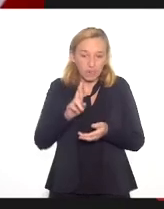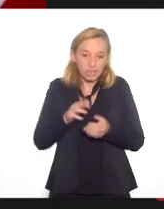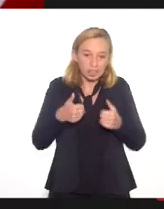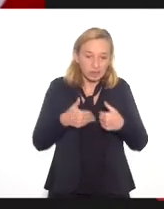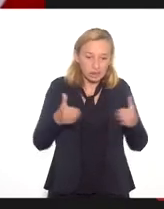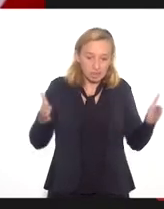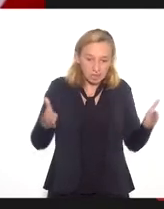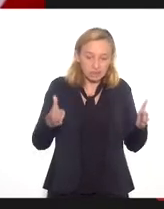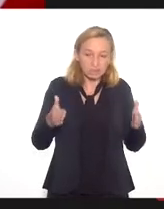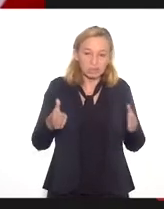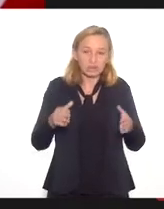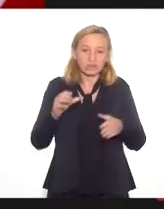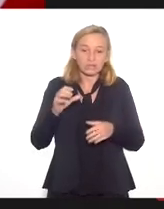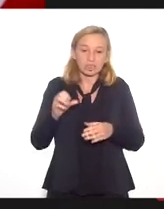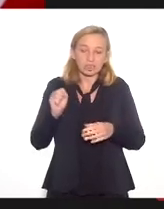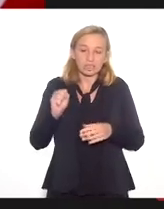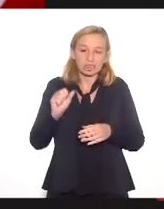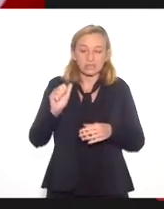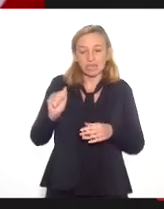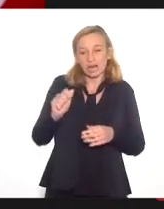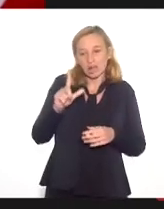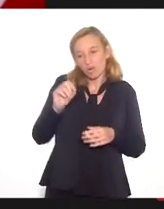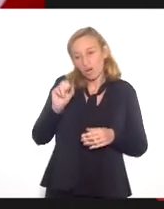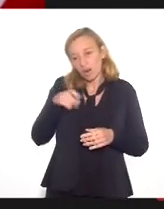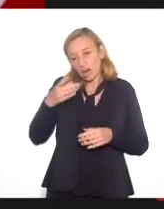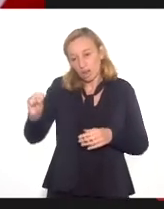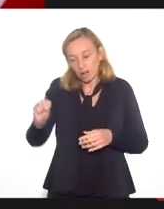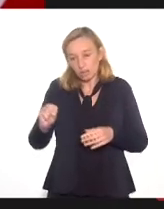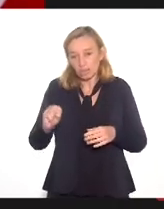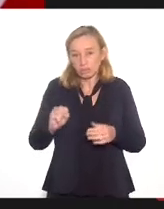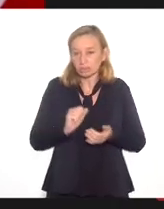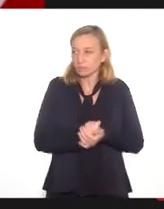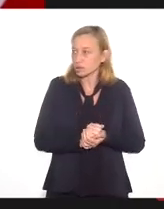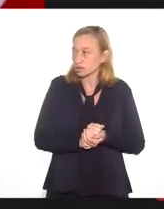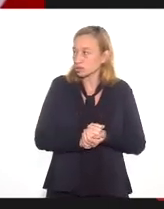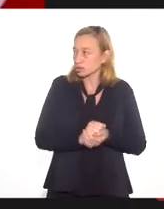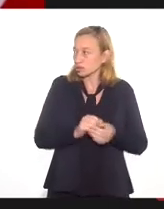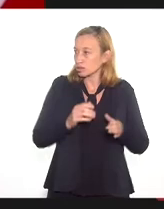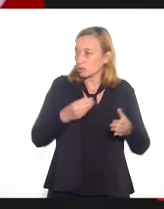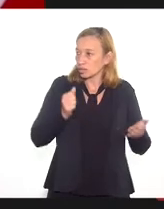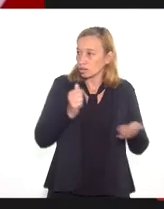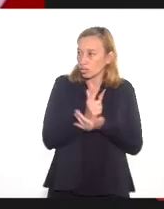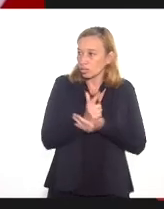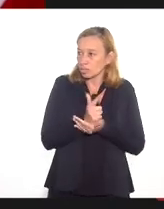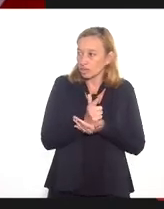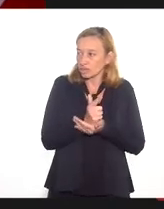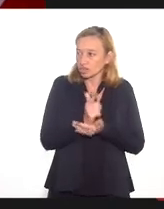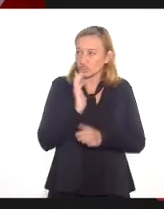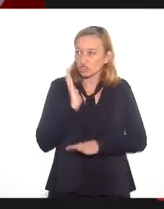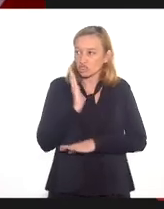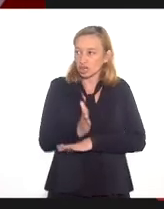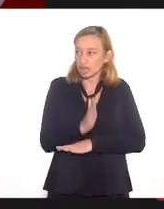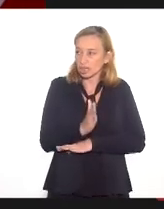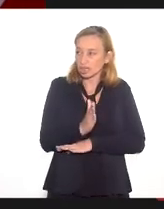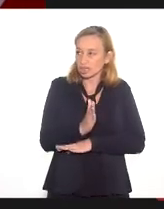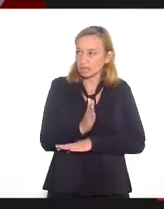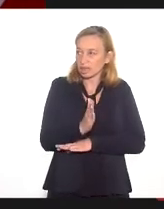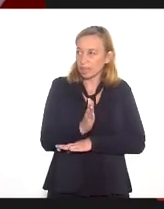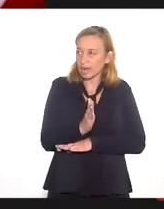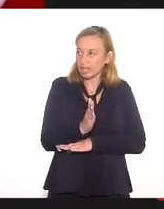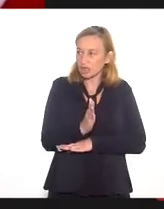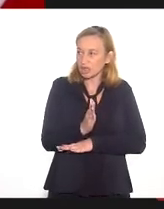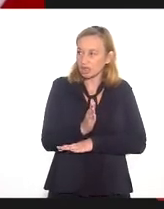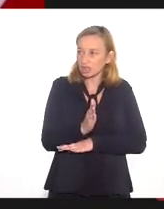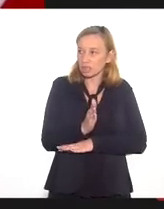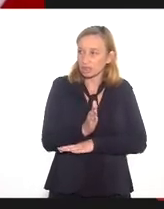dos sacolões né de compra direta da agricultura familiar então assim a gente espera de